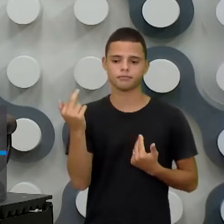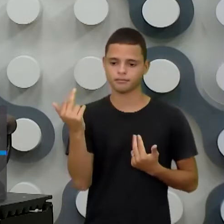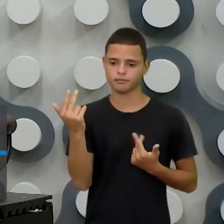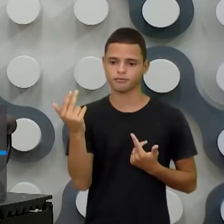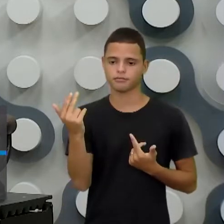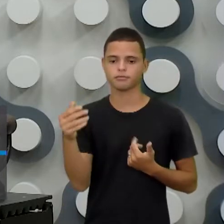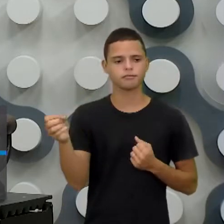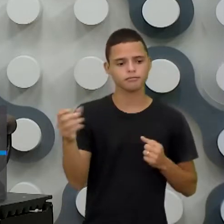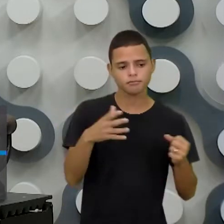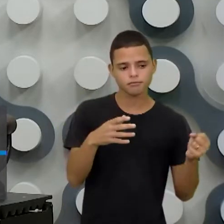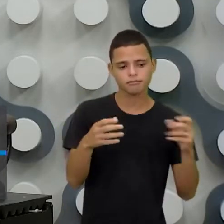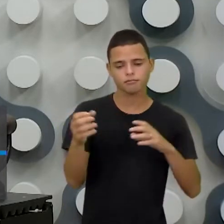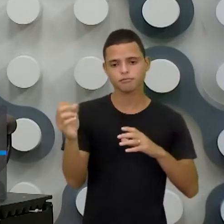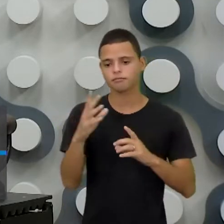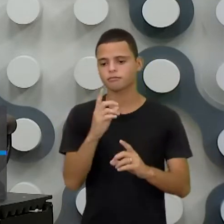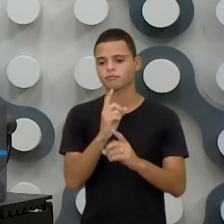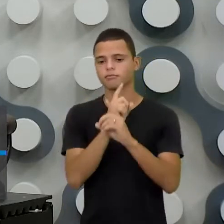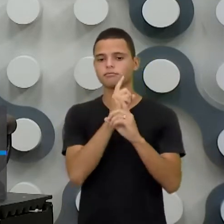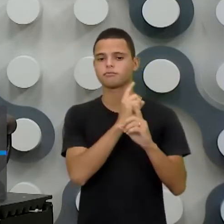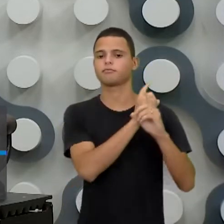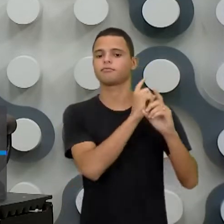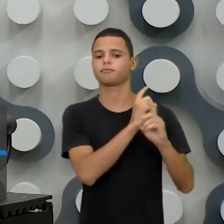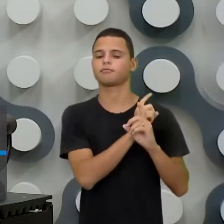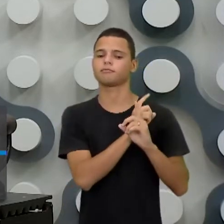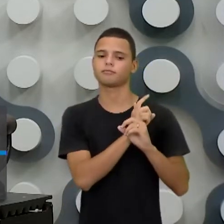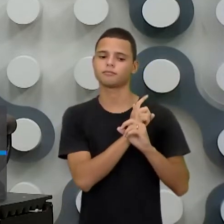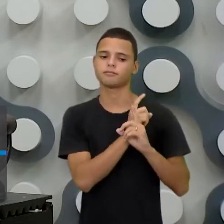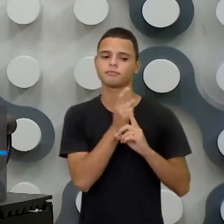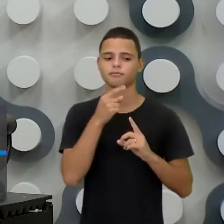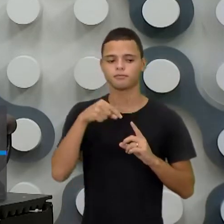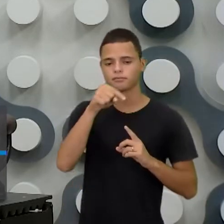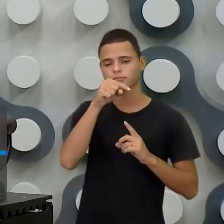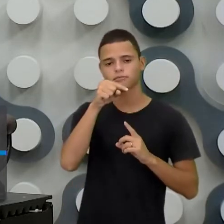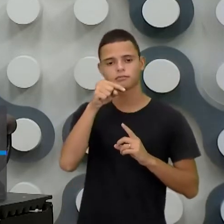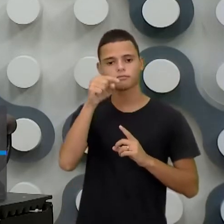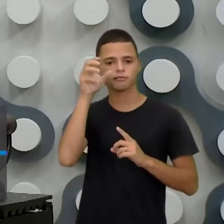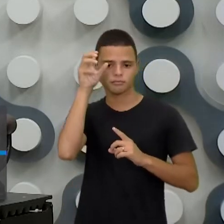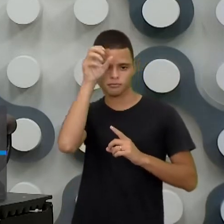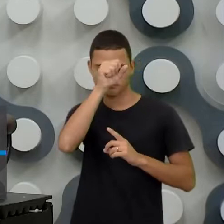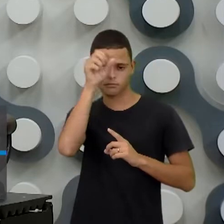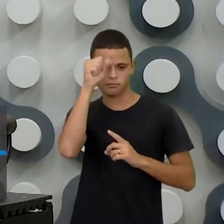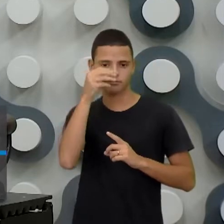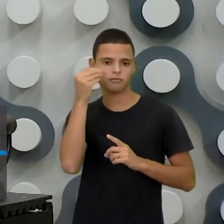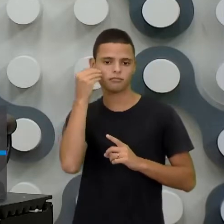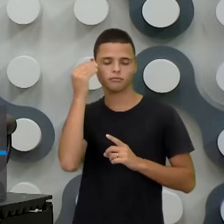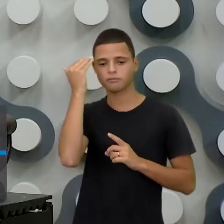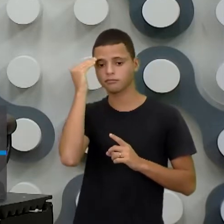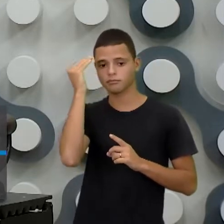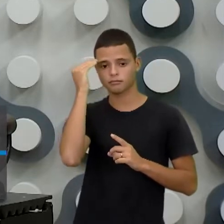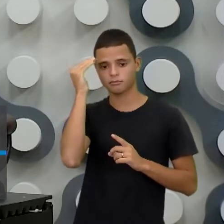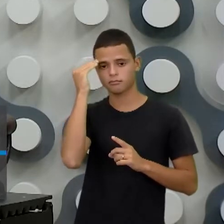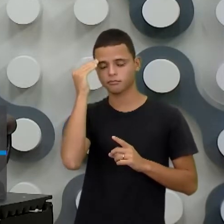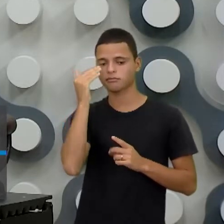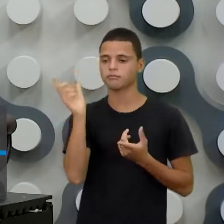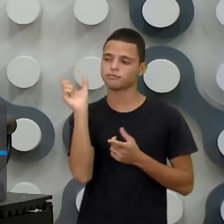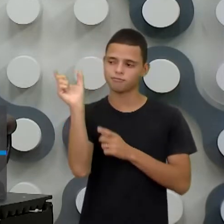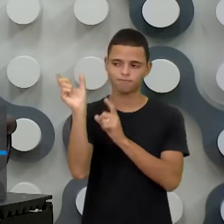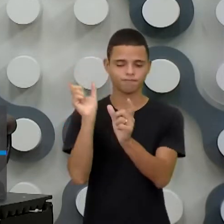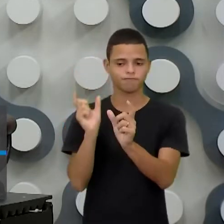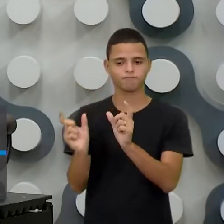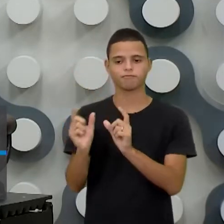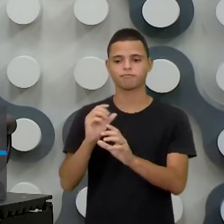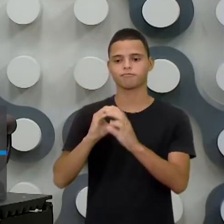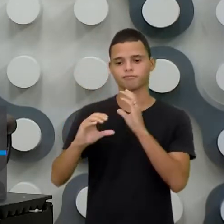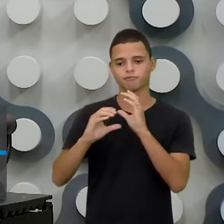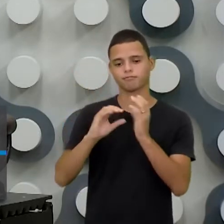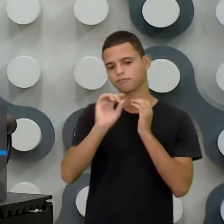novas descobertas, né? Então, a gente vai criando aí palavras para nos comunicarmos. E cada grupo vai ter aí a